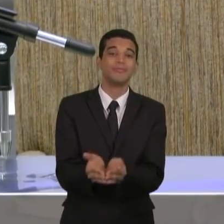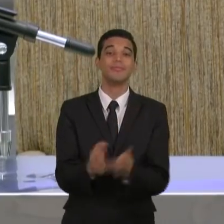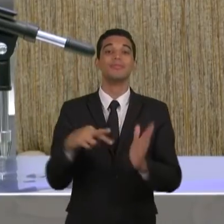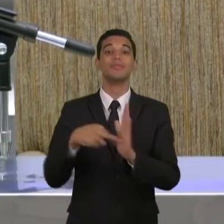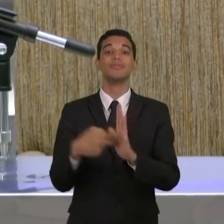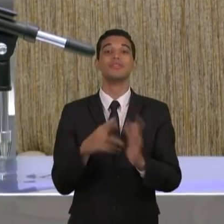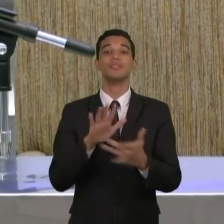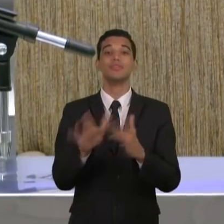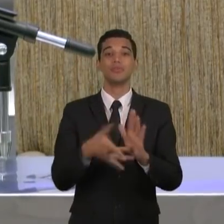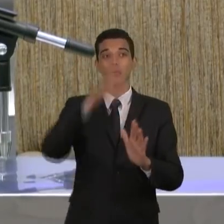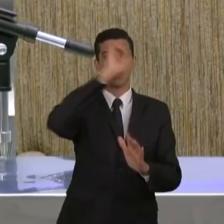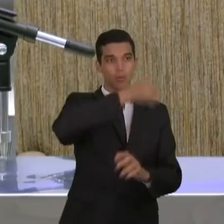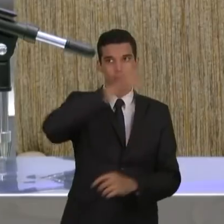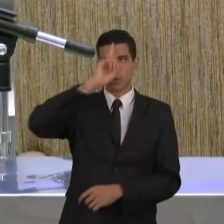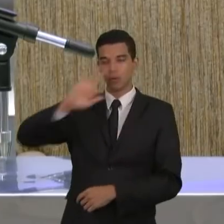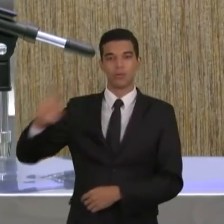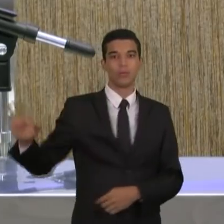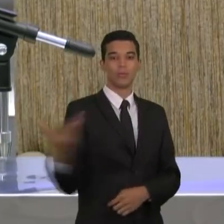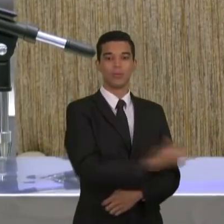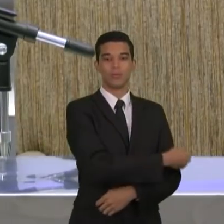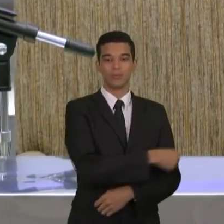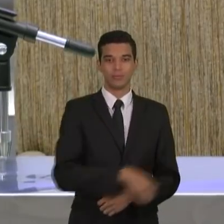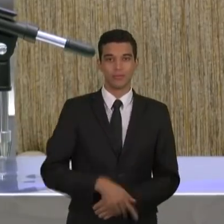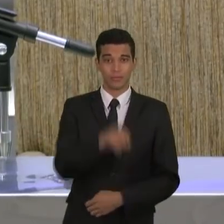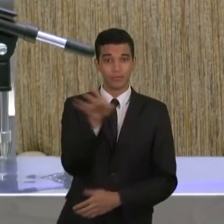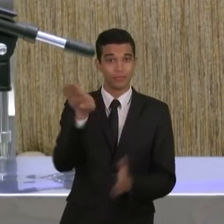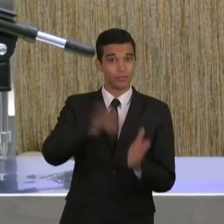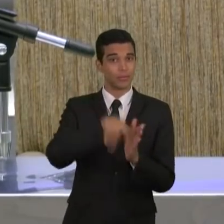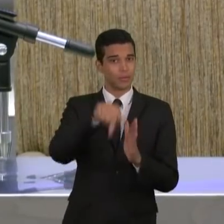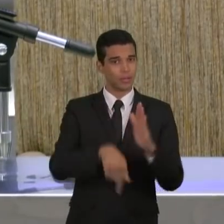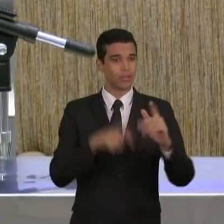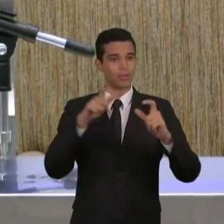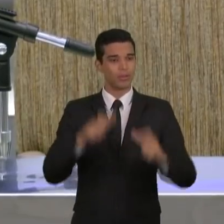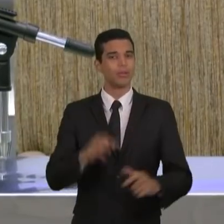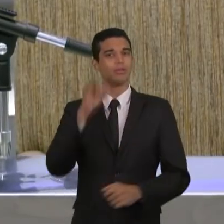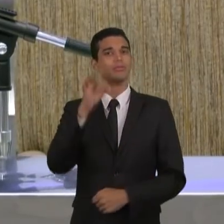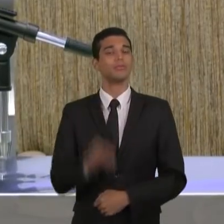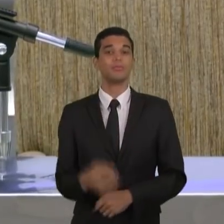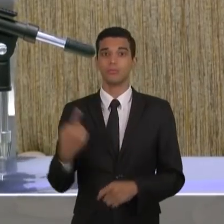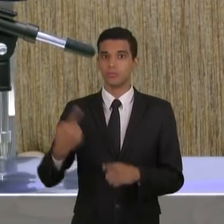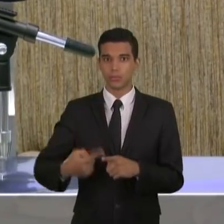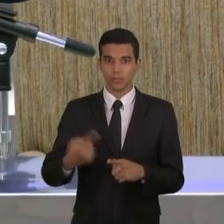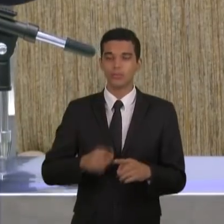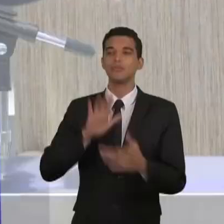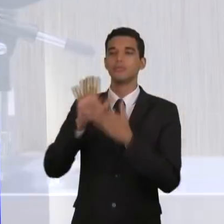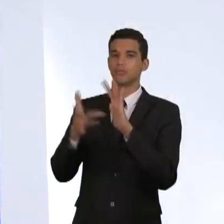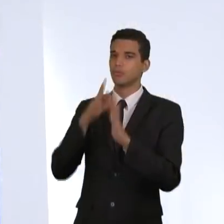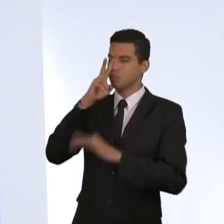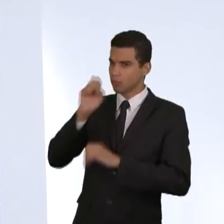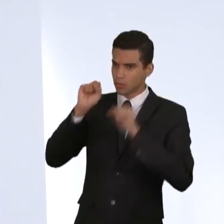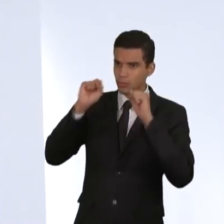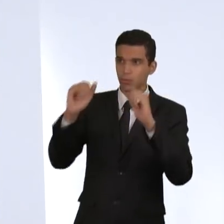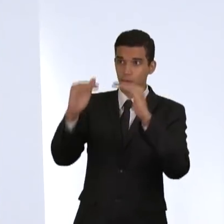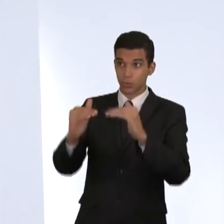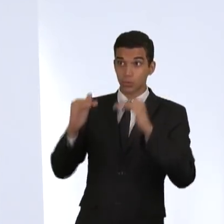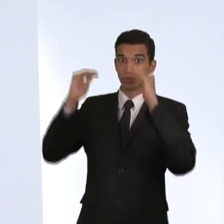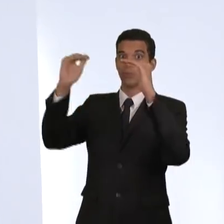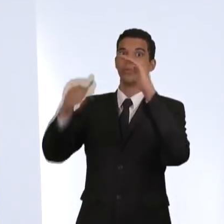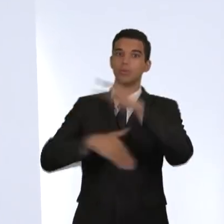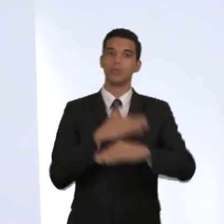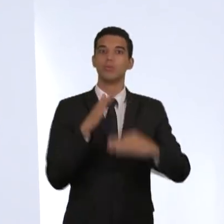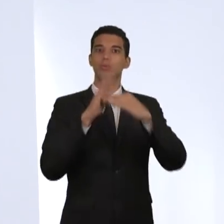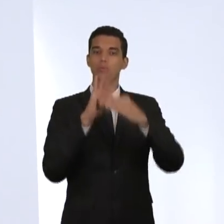sobre todas as coisas que você chegou no lugar é porque Jesus também é soberano sobre todas as coisas aqui esta noite